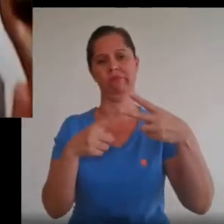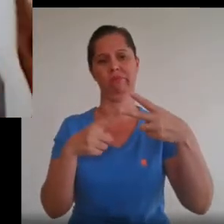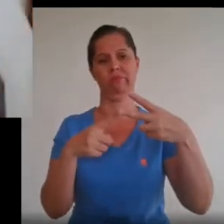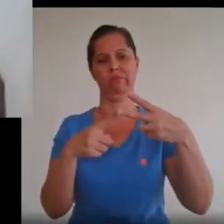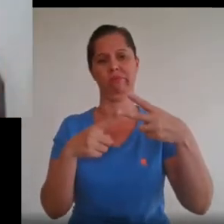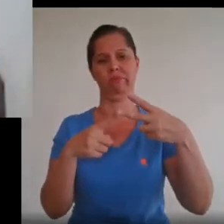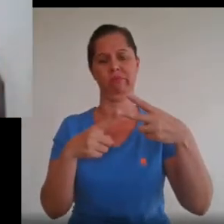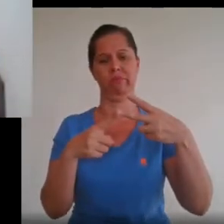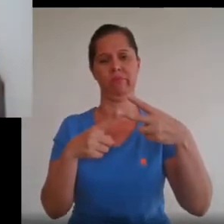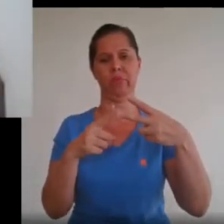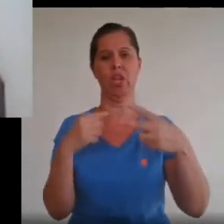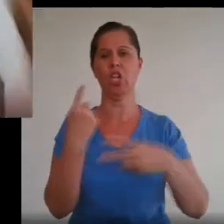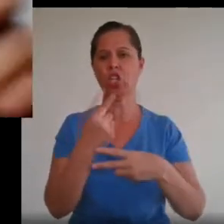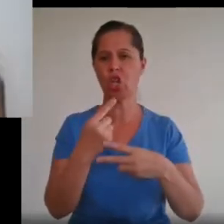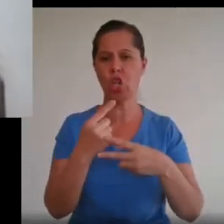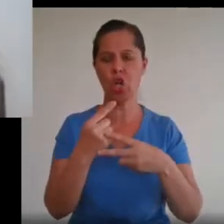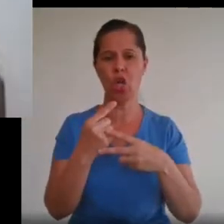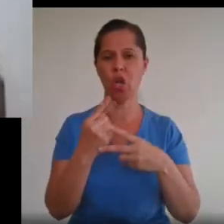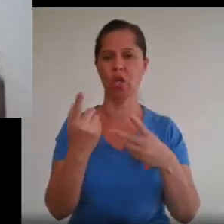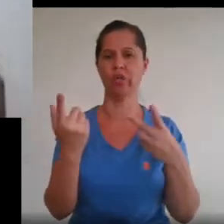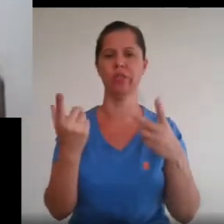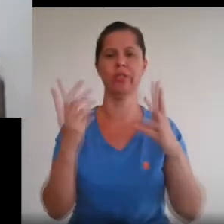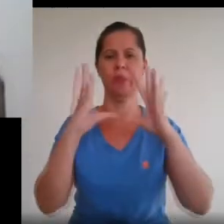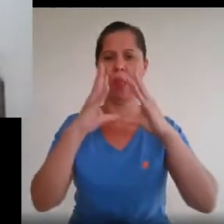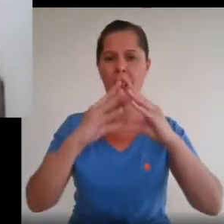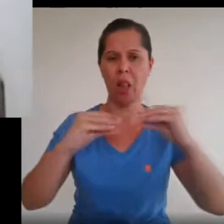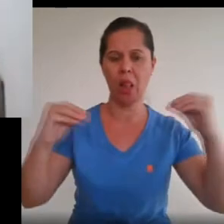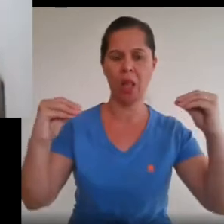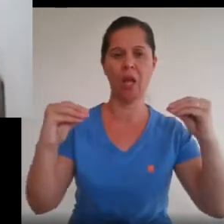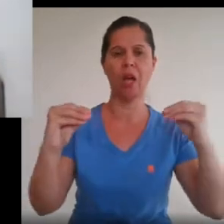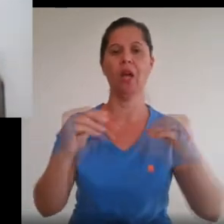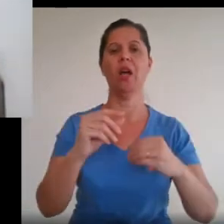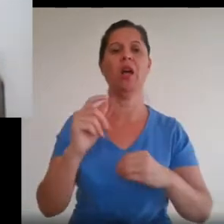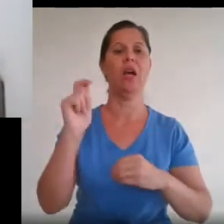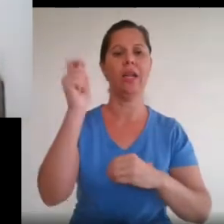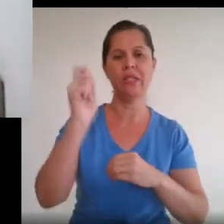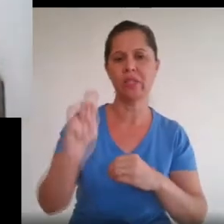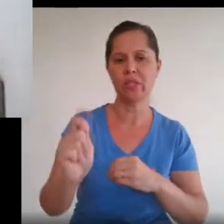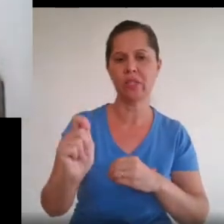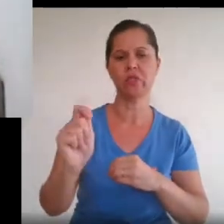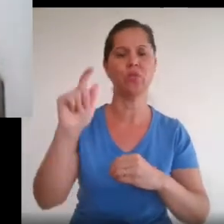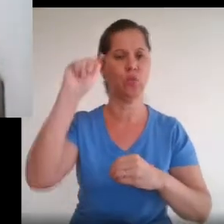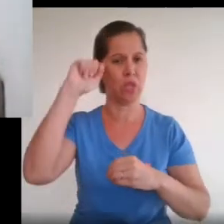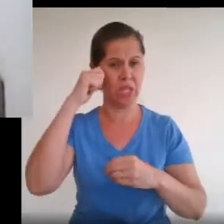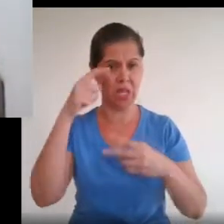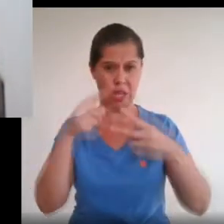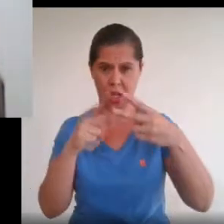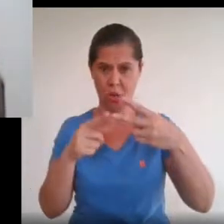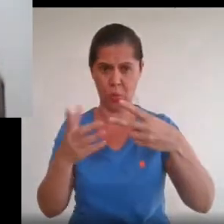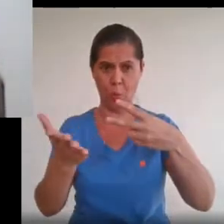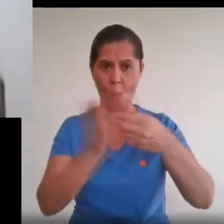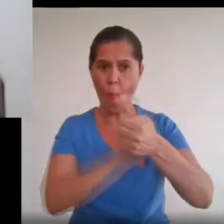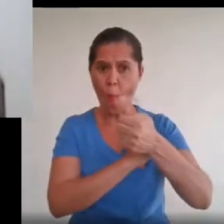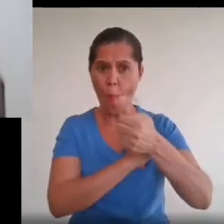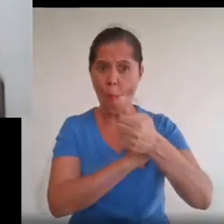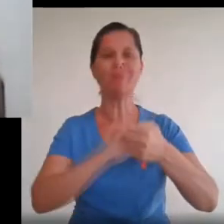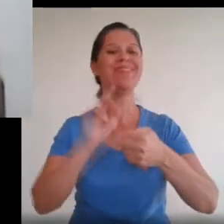A gente não exterminou o índio e a mulher negra, né? Estamos aí,